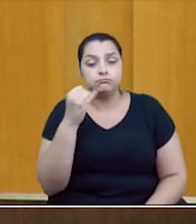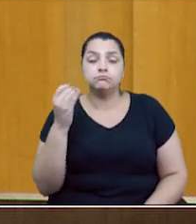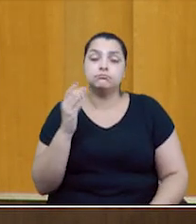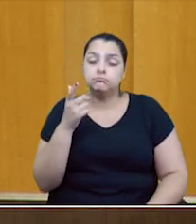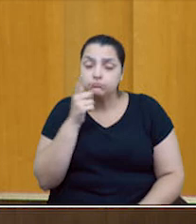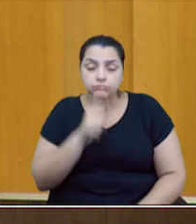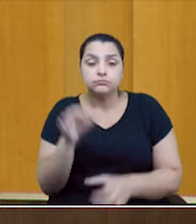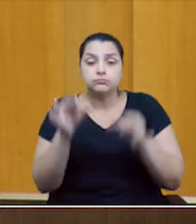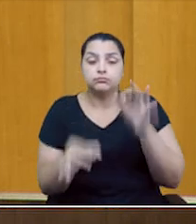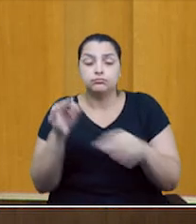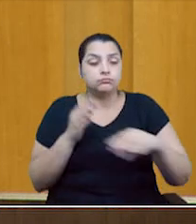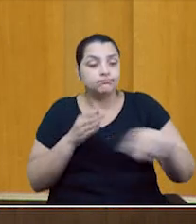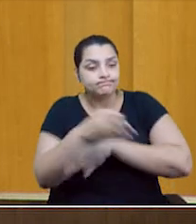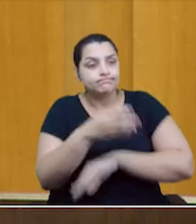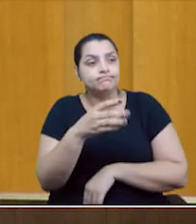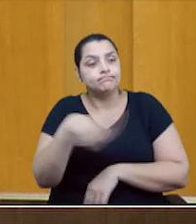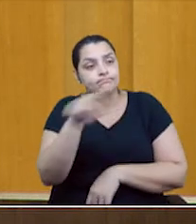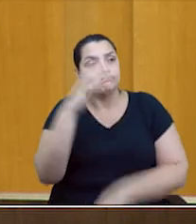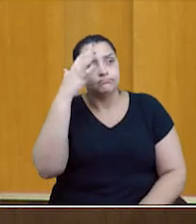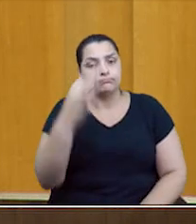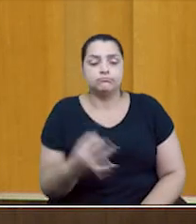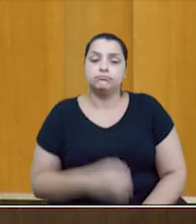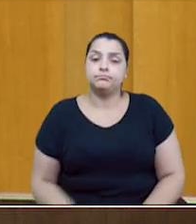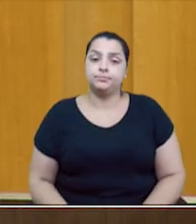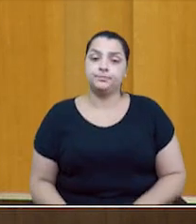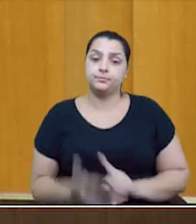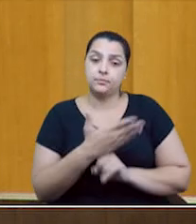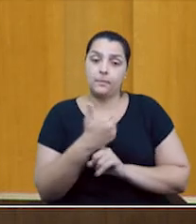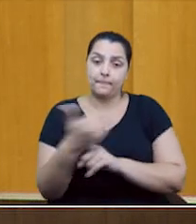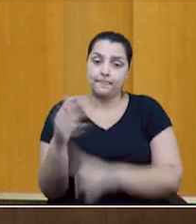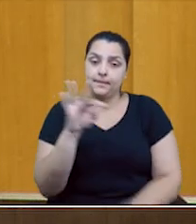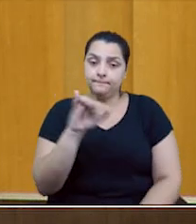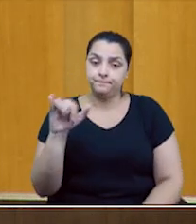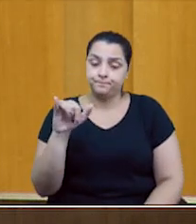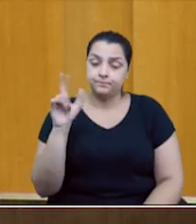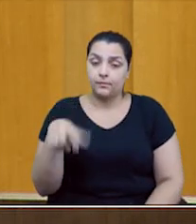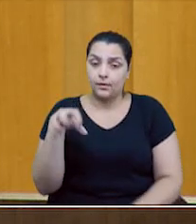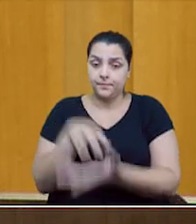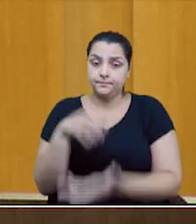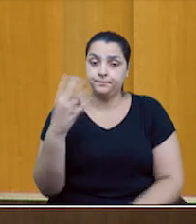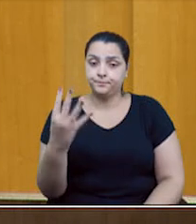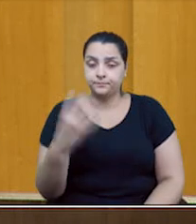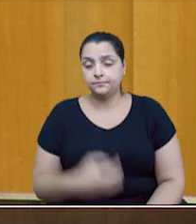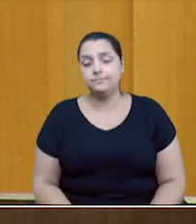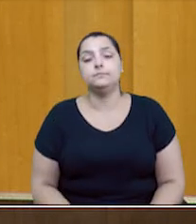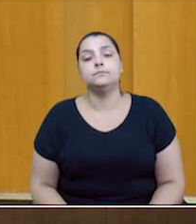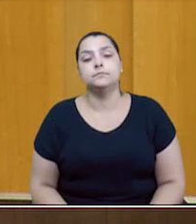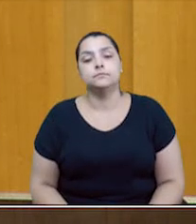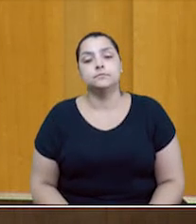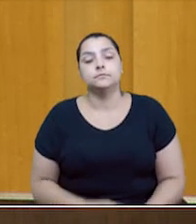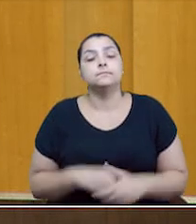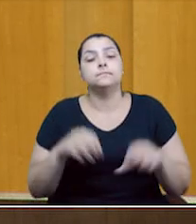de forma compreensível. Tecnologia da informação é o eixo 4. O desenvolvimento de plataformas com